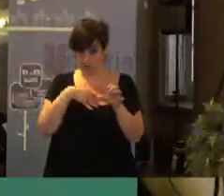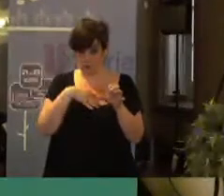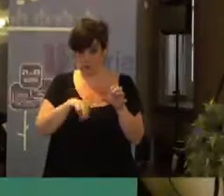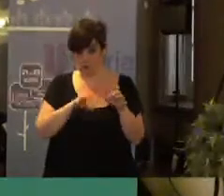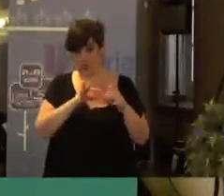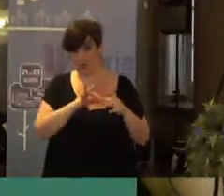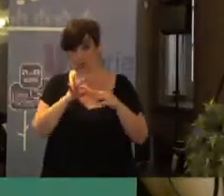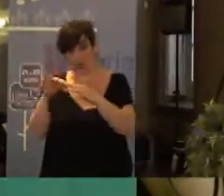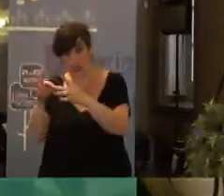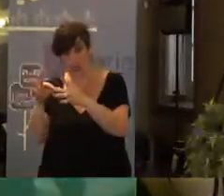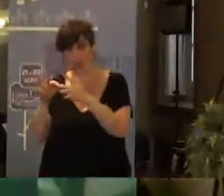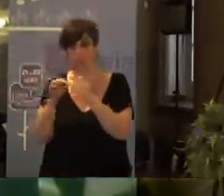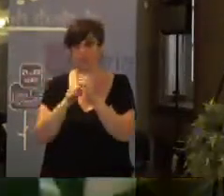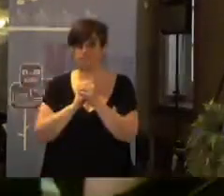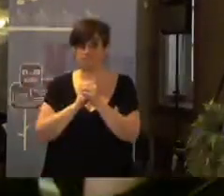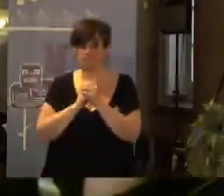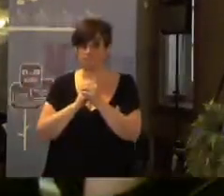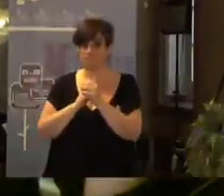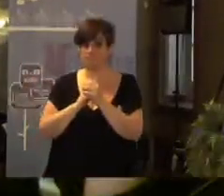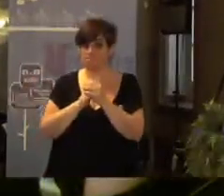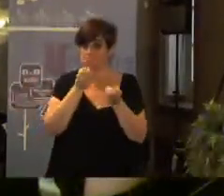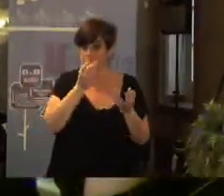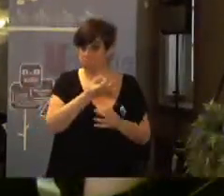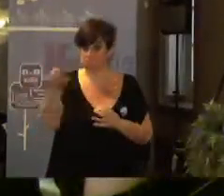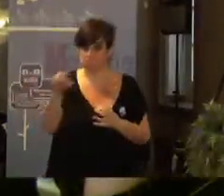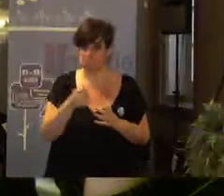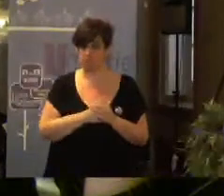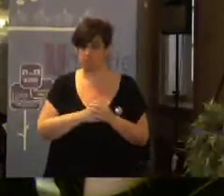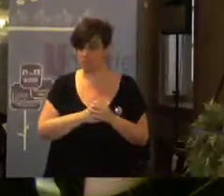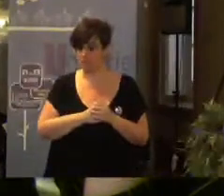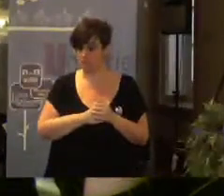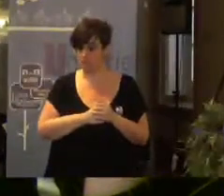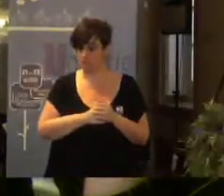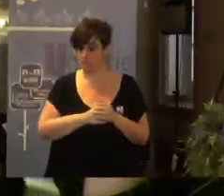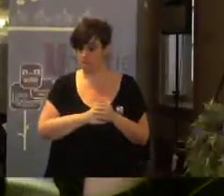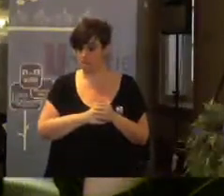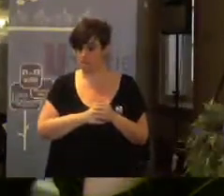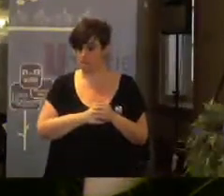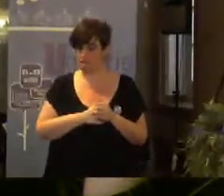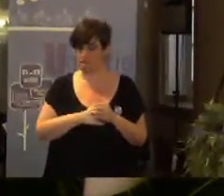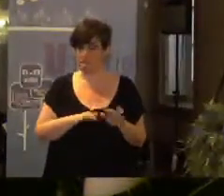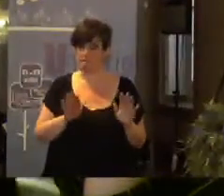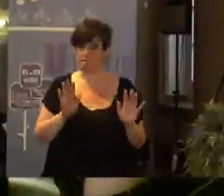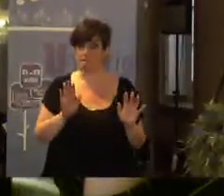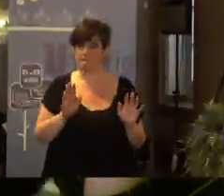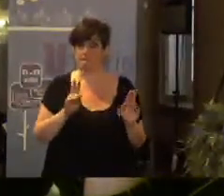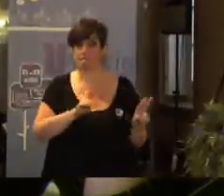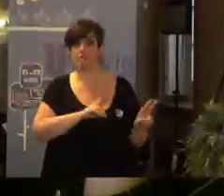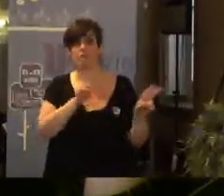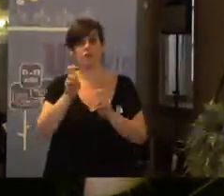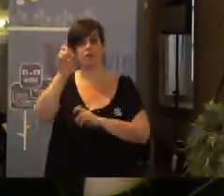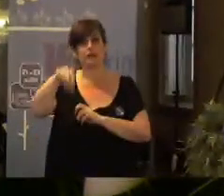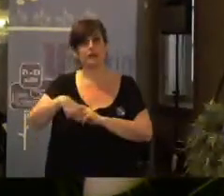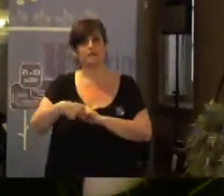lideranças mantém-se absolutamente correta, com a novidade face ao tempo